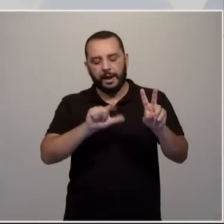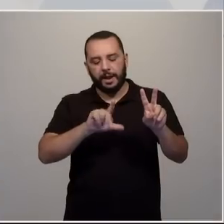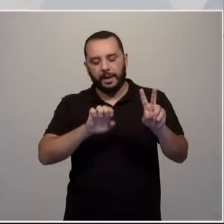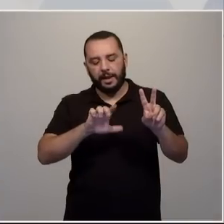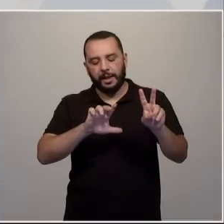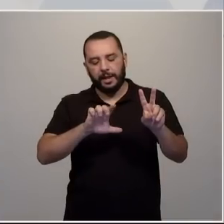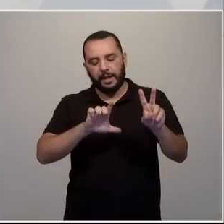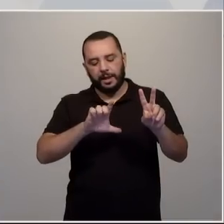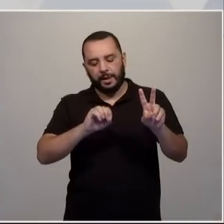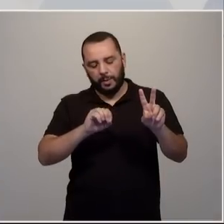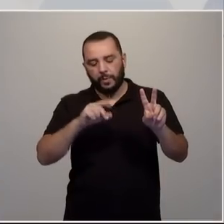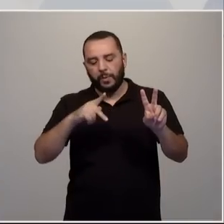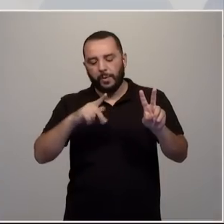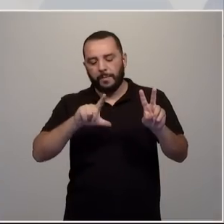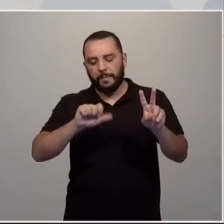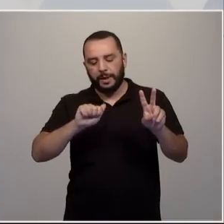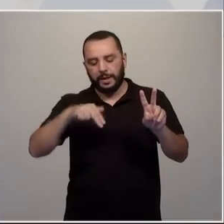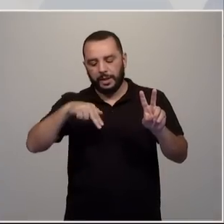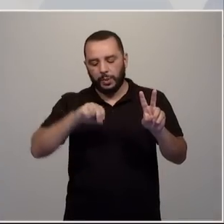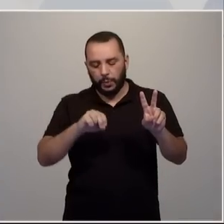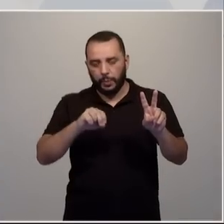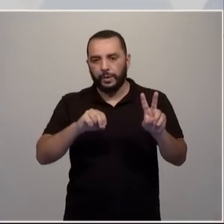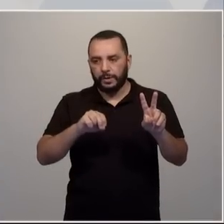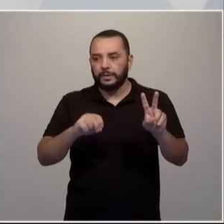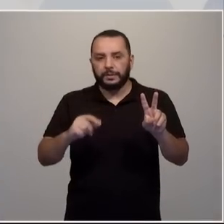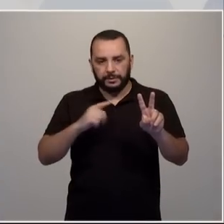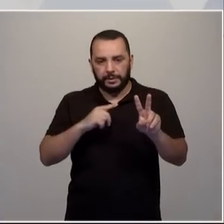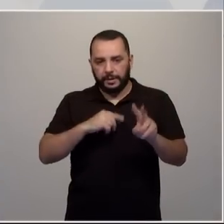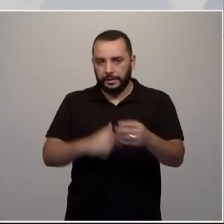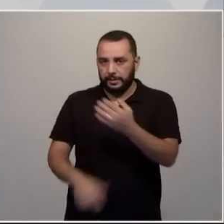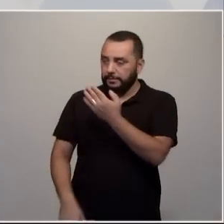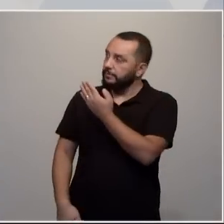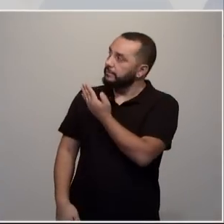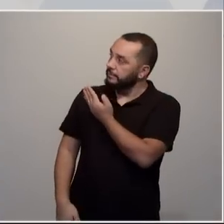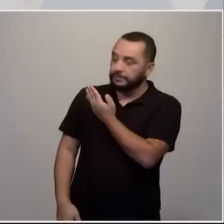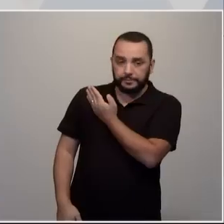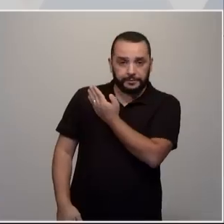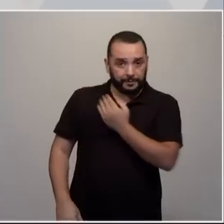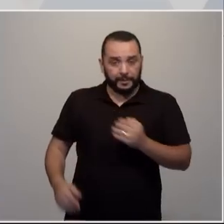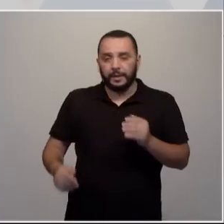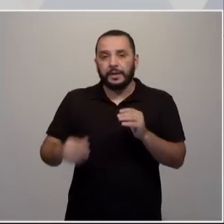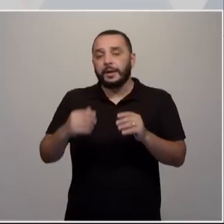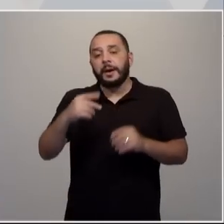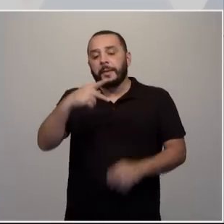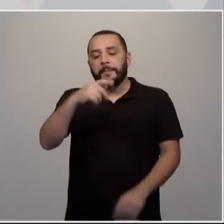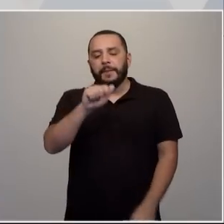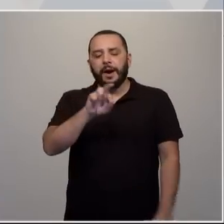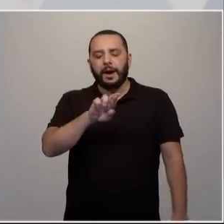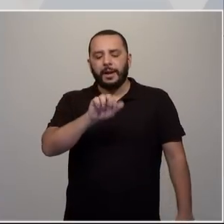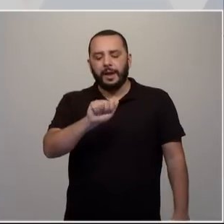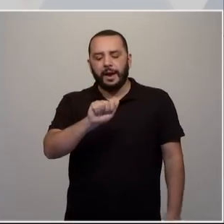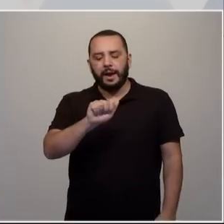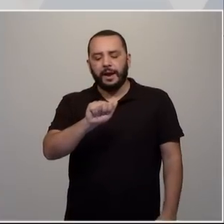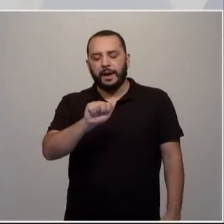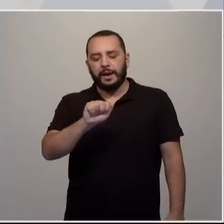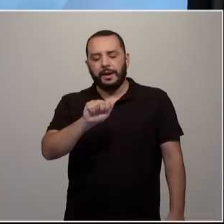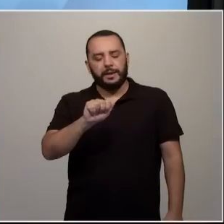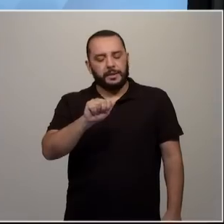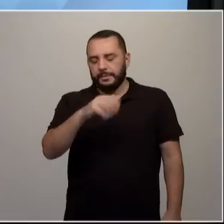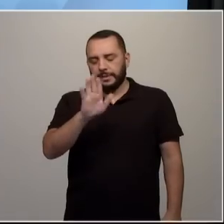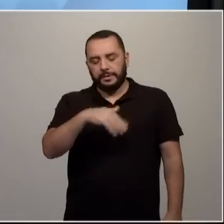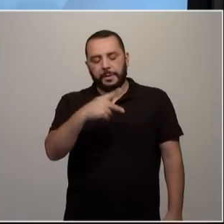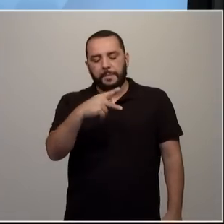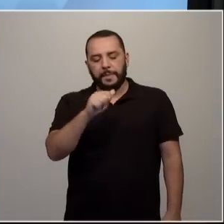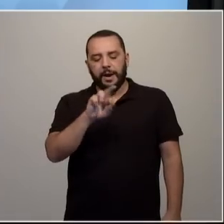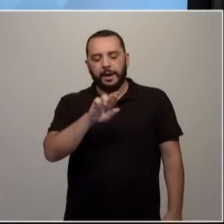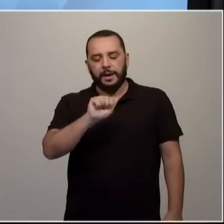são paralelos? 2 vetores são paralelos se as suas coordenadas são múltiplas. Imagine um